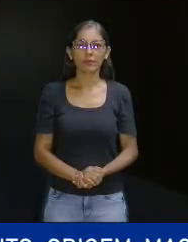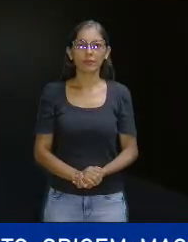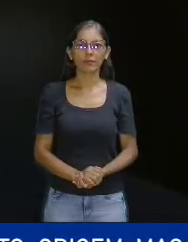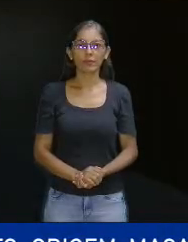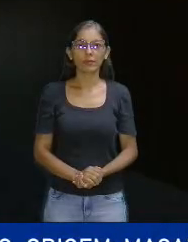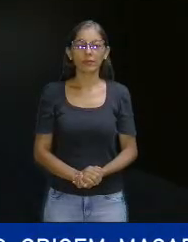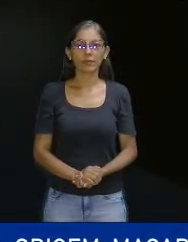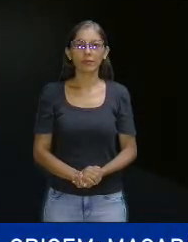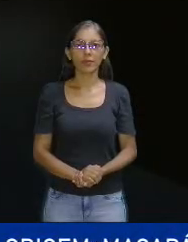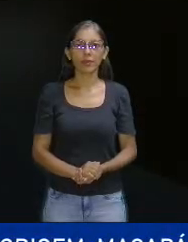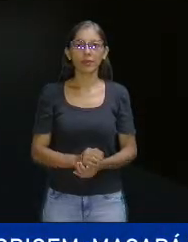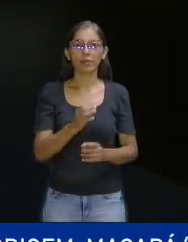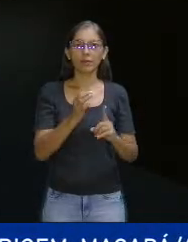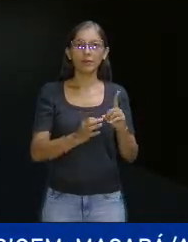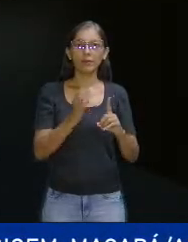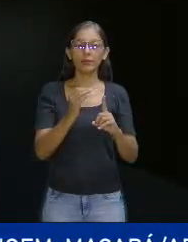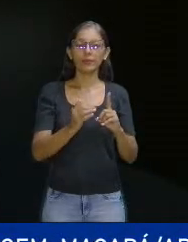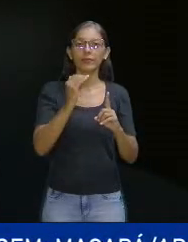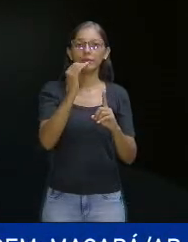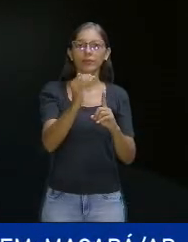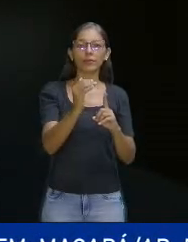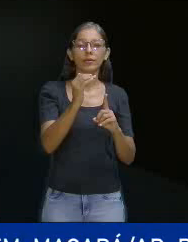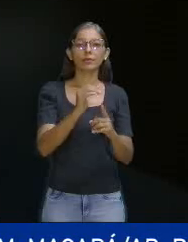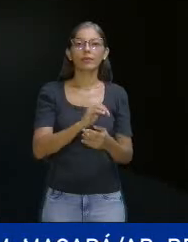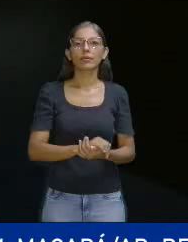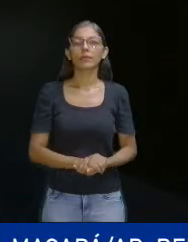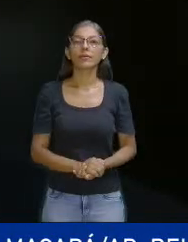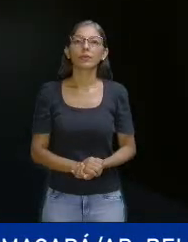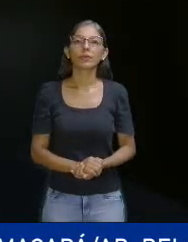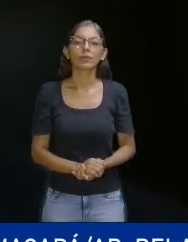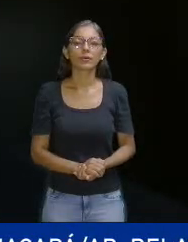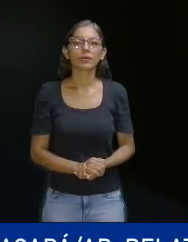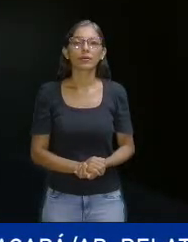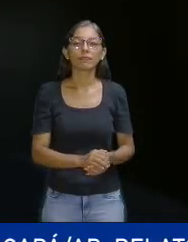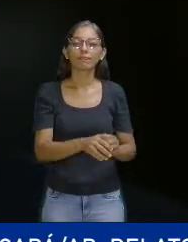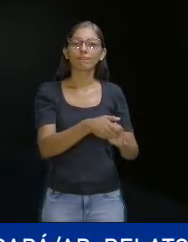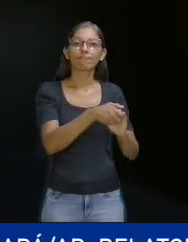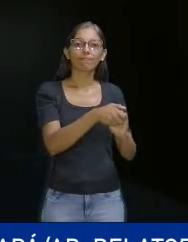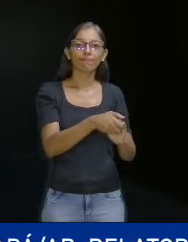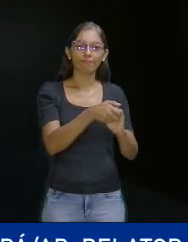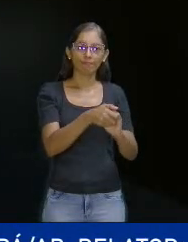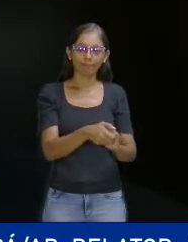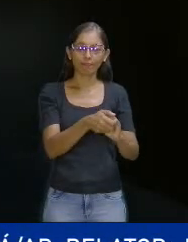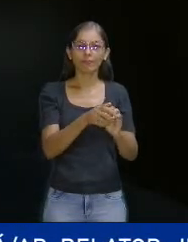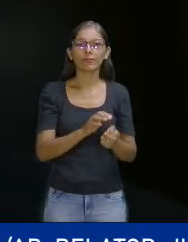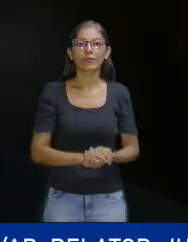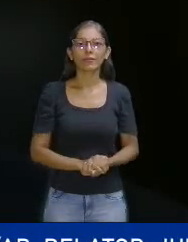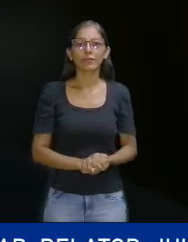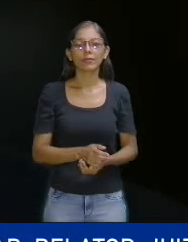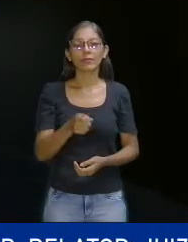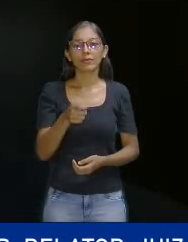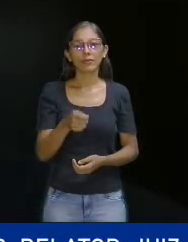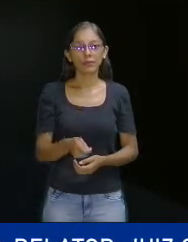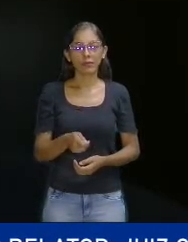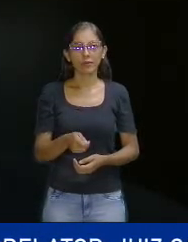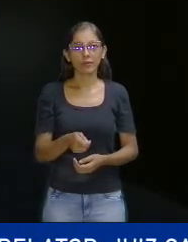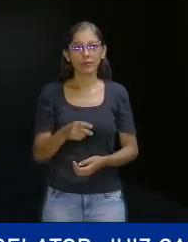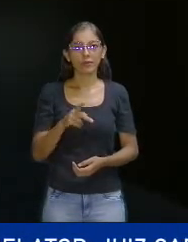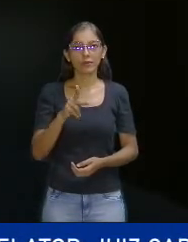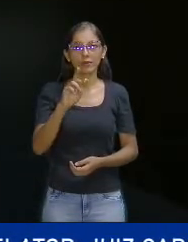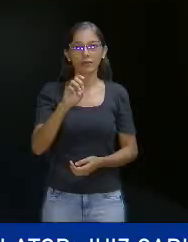grisalhos, curtos, olhos amendoados, castanhos escuros, óculos de armação escuro, nariz afilado e barba. Perdão, ele não tem barba.